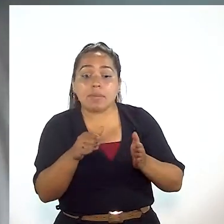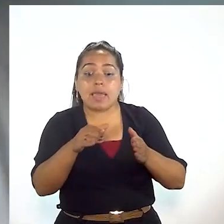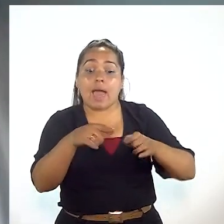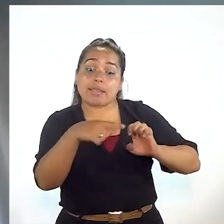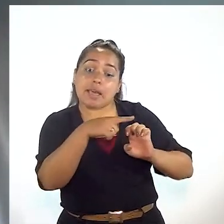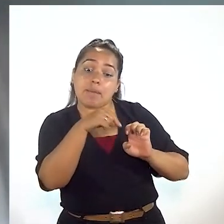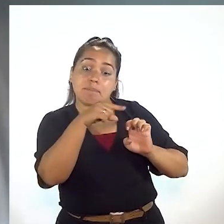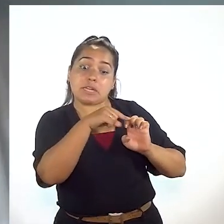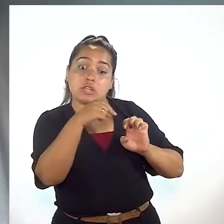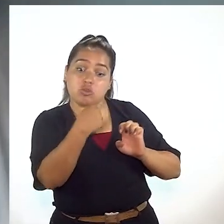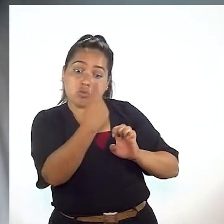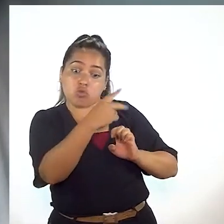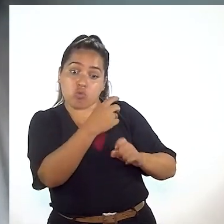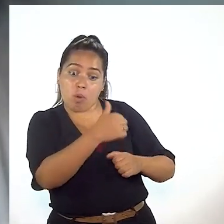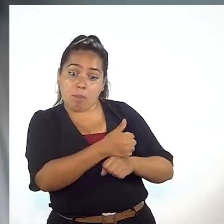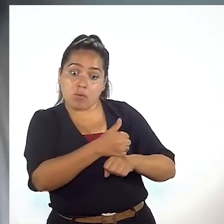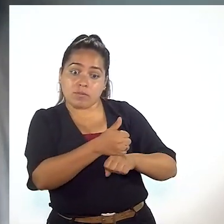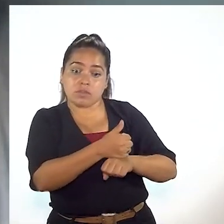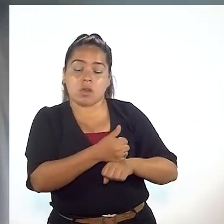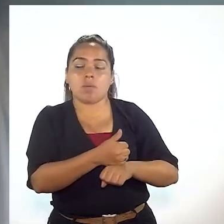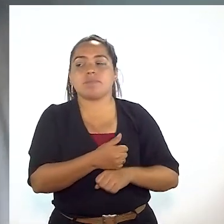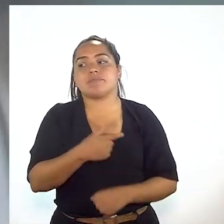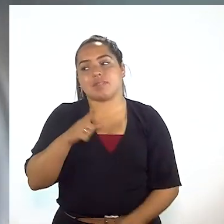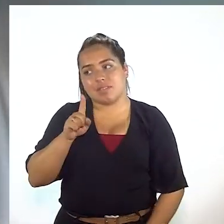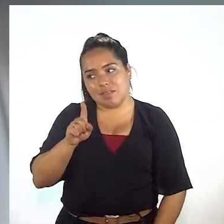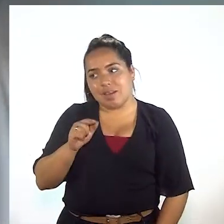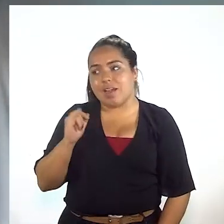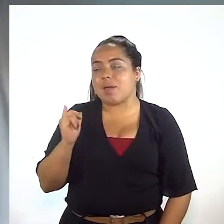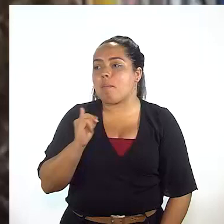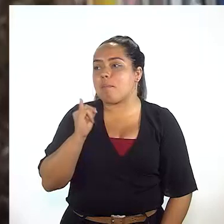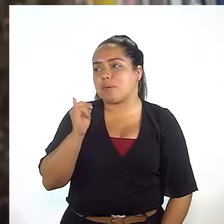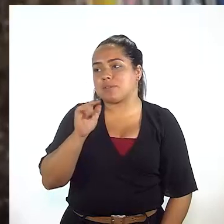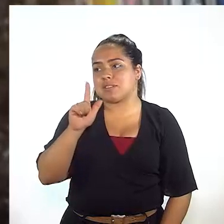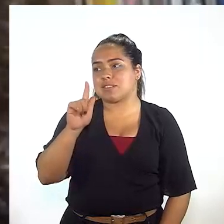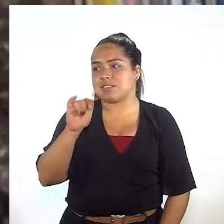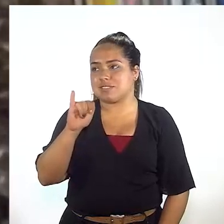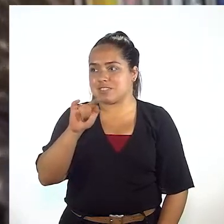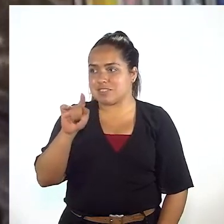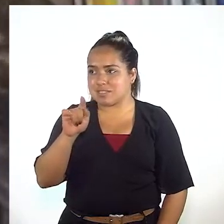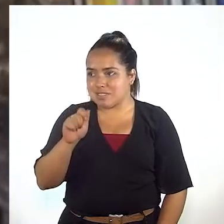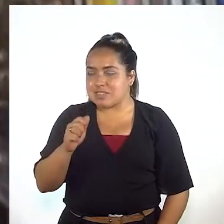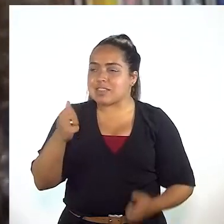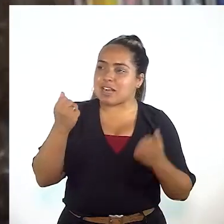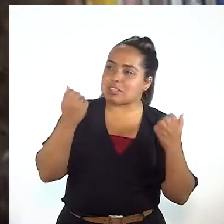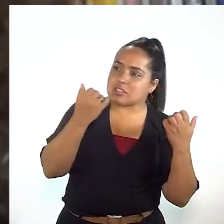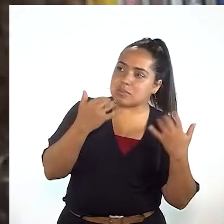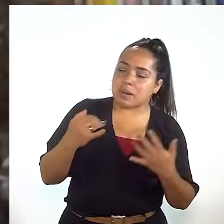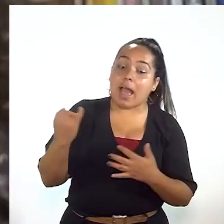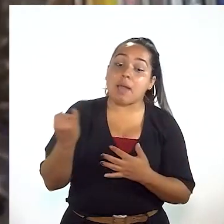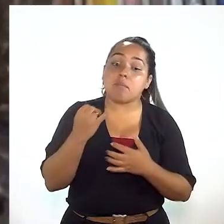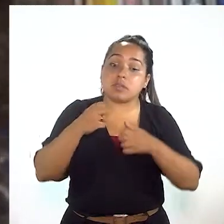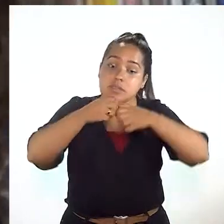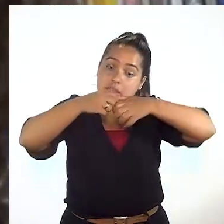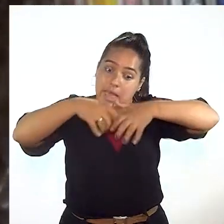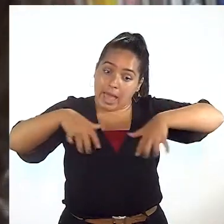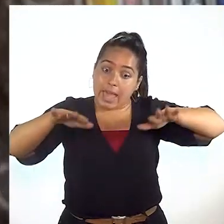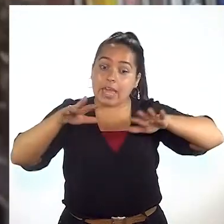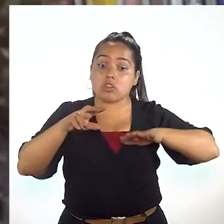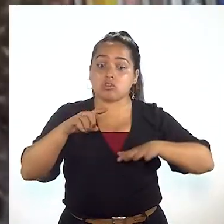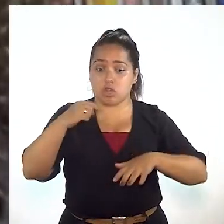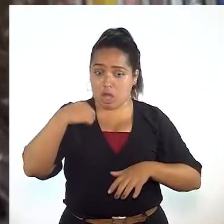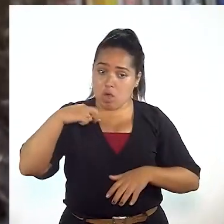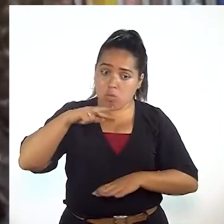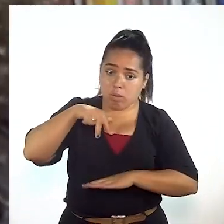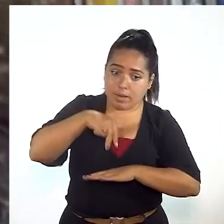da tua caminhada, né, como empreendedora? Pois é, Geise, isso é muito importante a gente falar